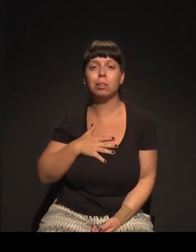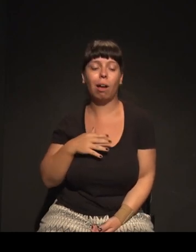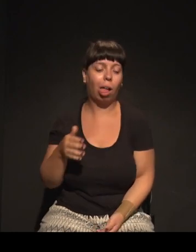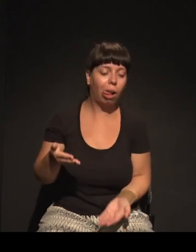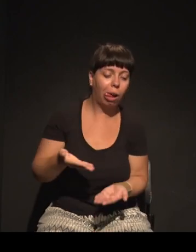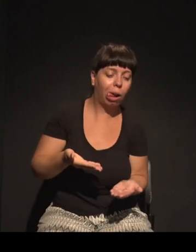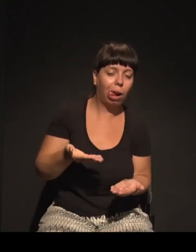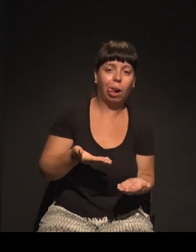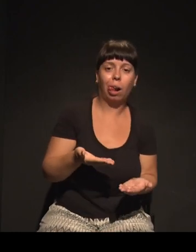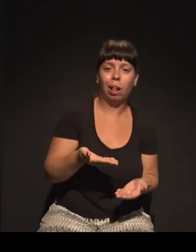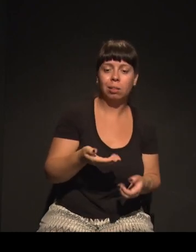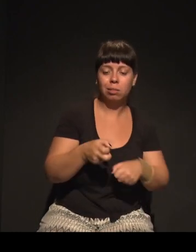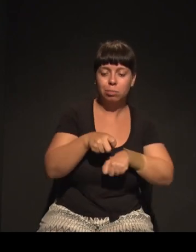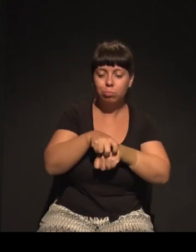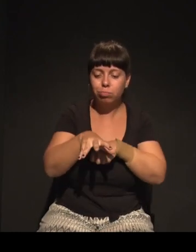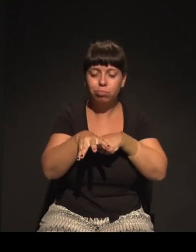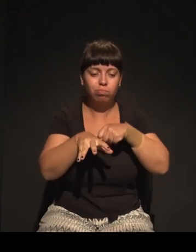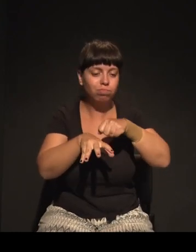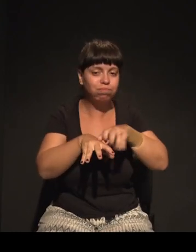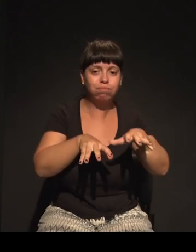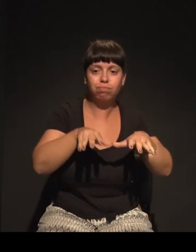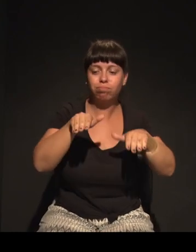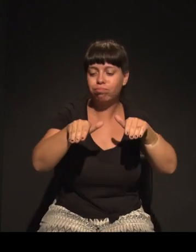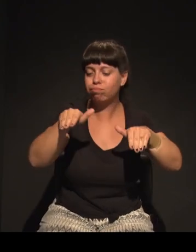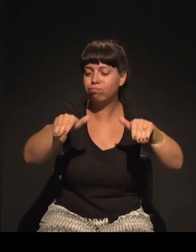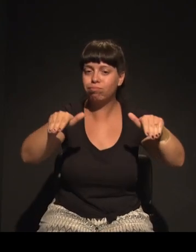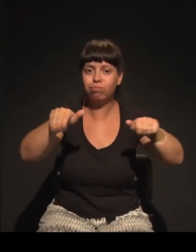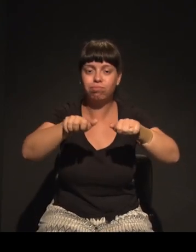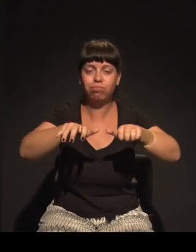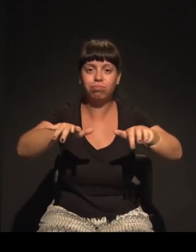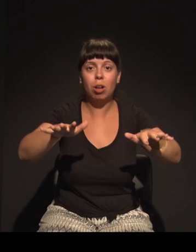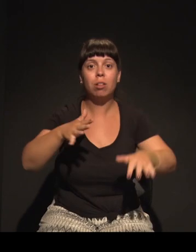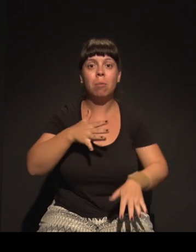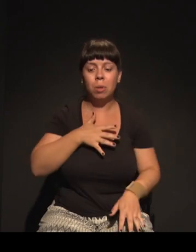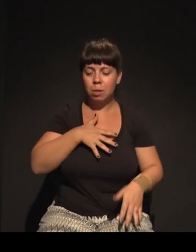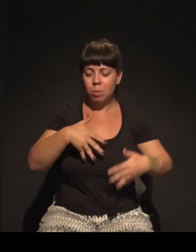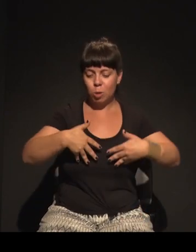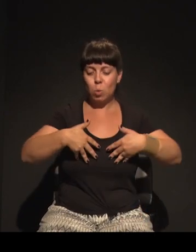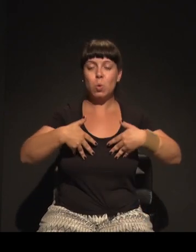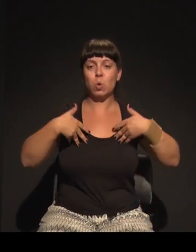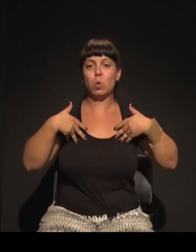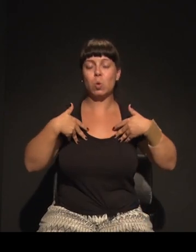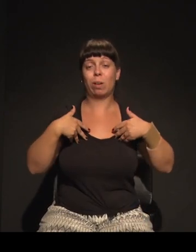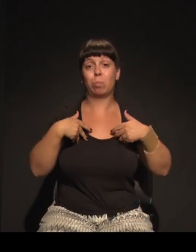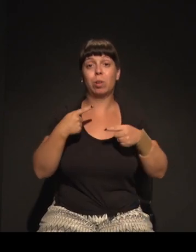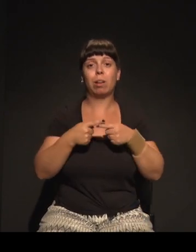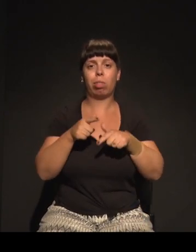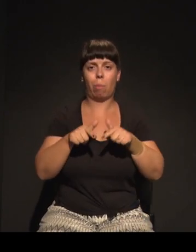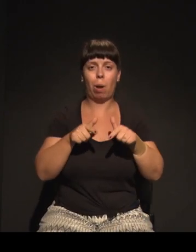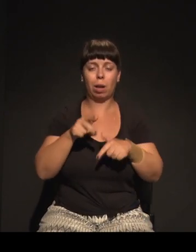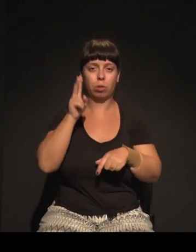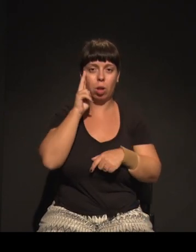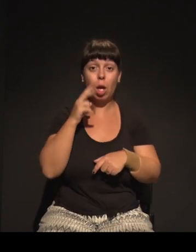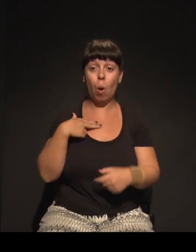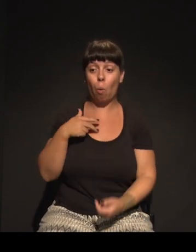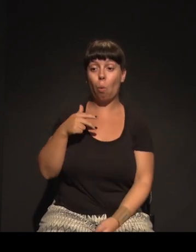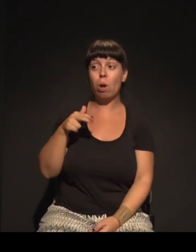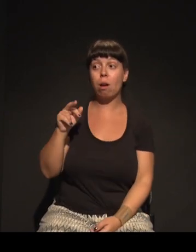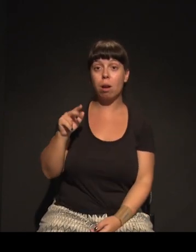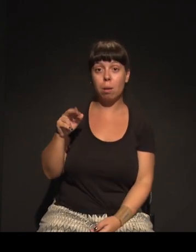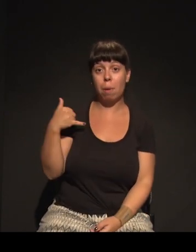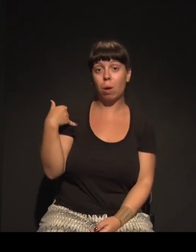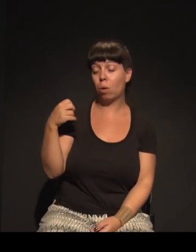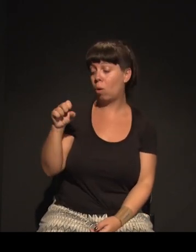e eu acho que isso pra mim é é bem gratificante por você trabalhar com história eu tenho um irmão de 84 anos